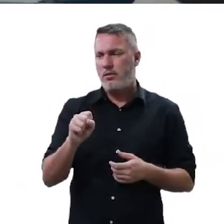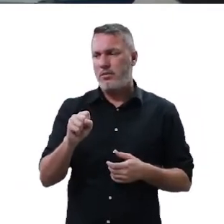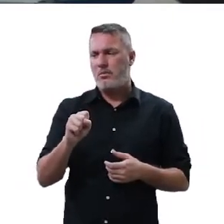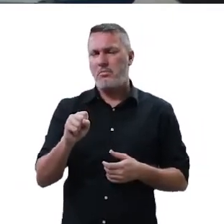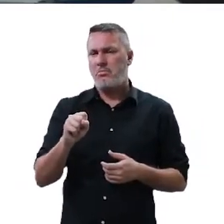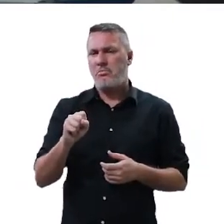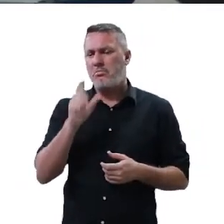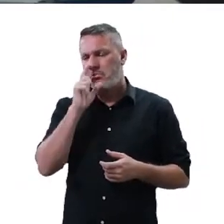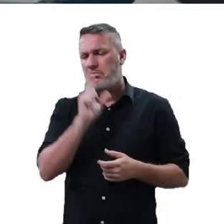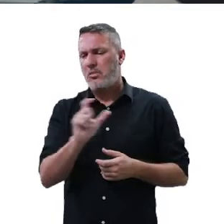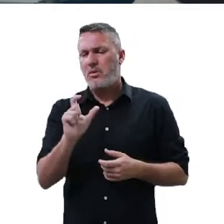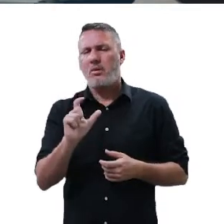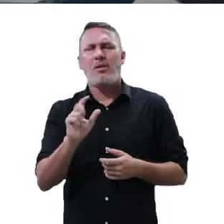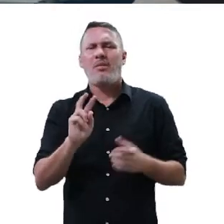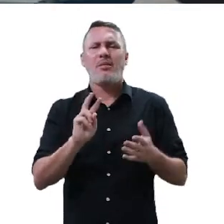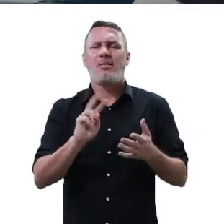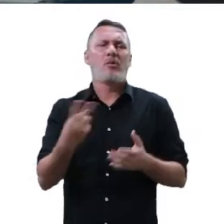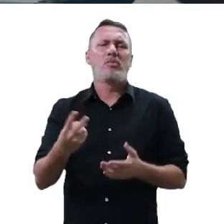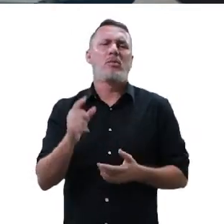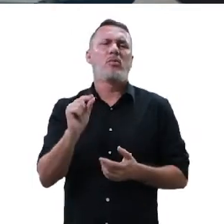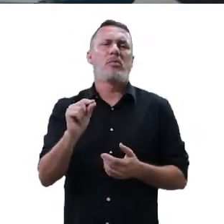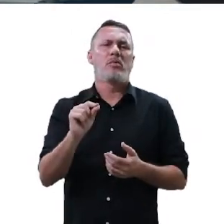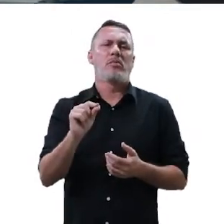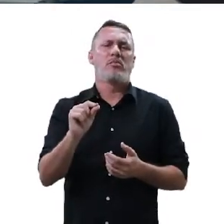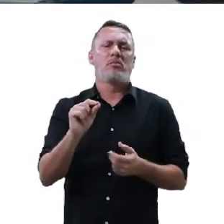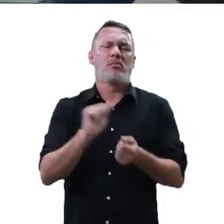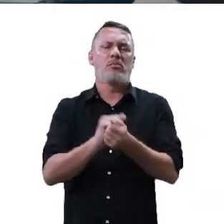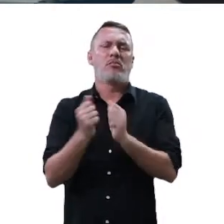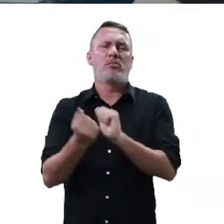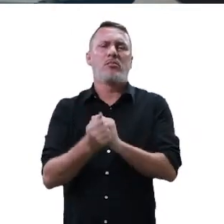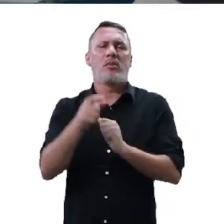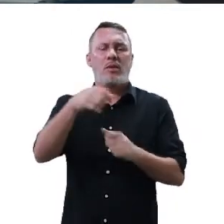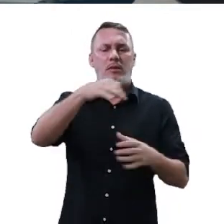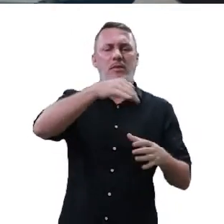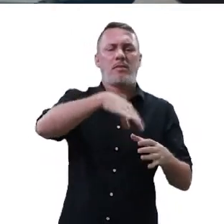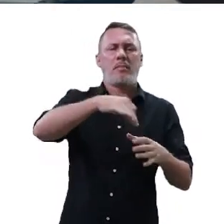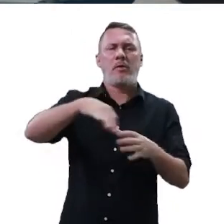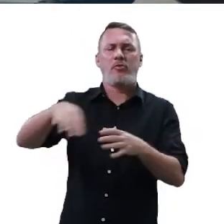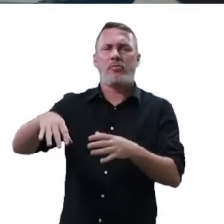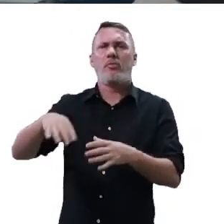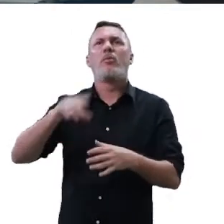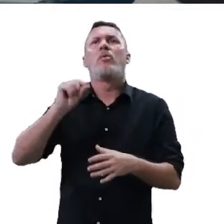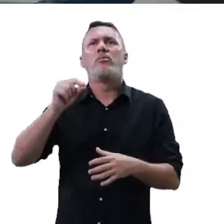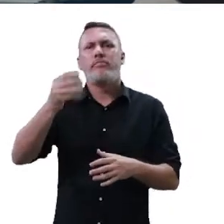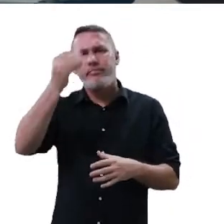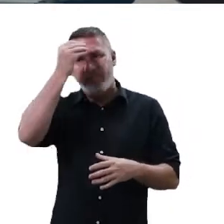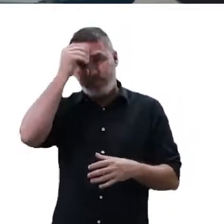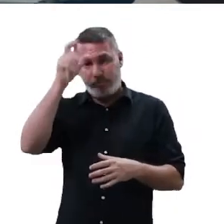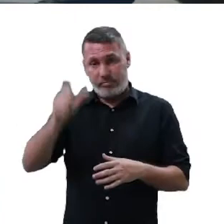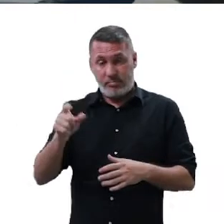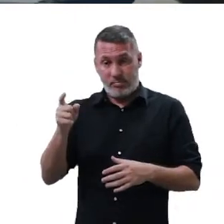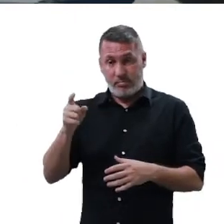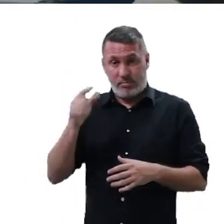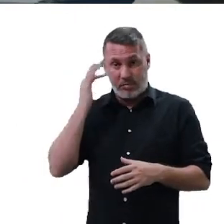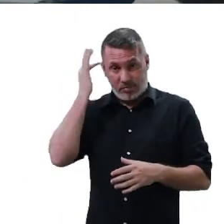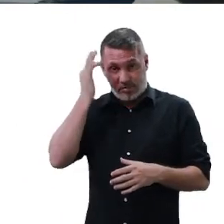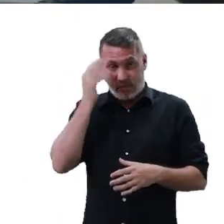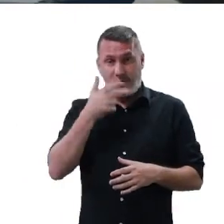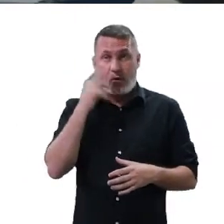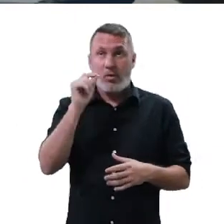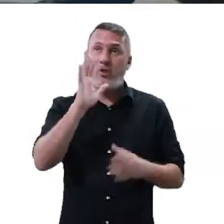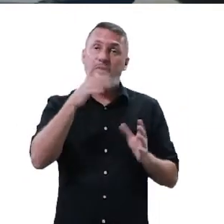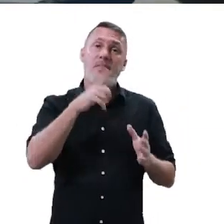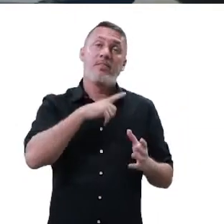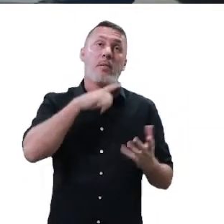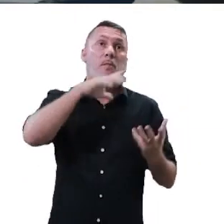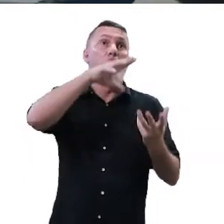homeomerias. O que é isso? Vamos traduzir: sementes cósmicas. Segundo esse pensador, havia uma mente